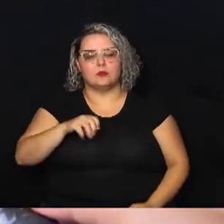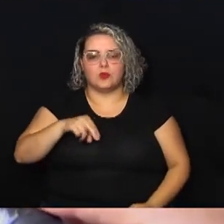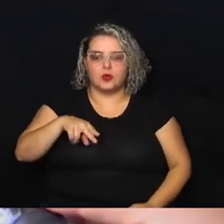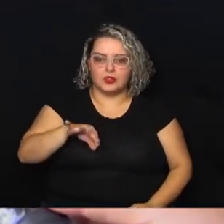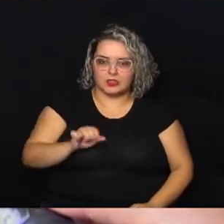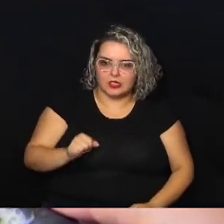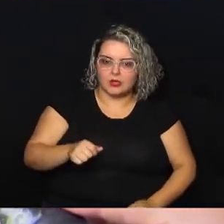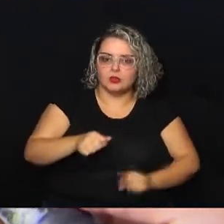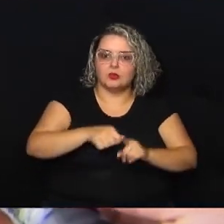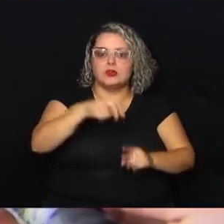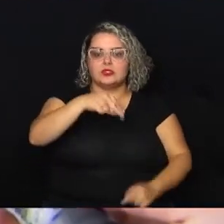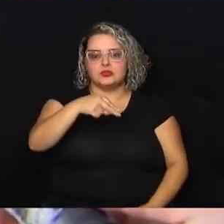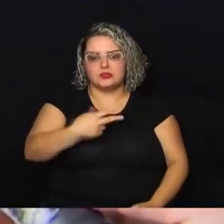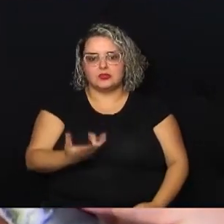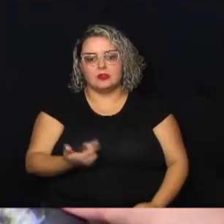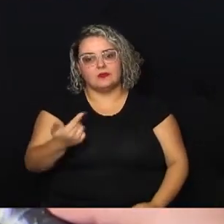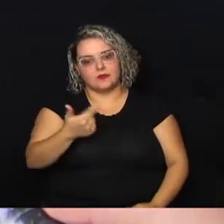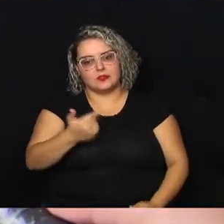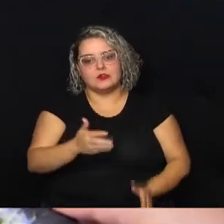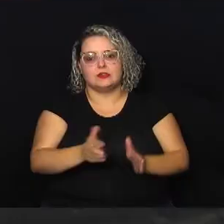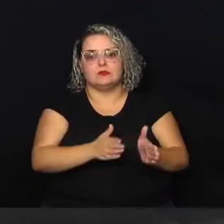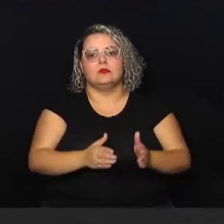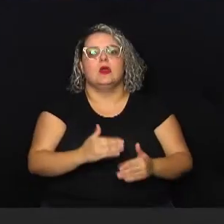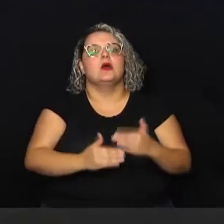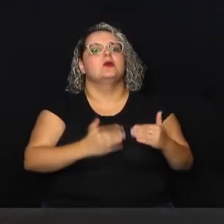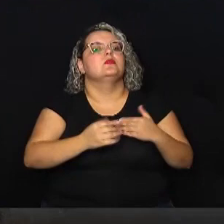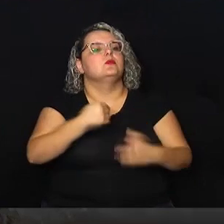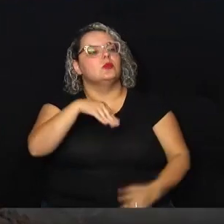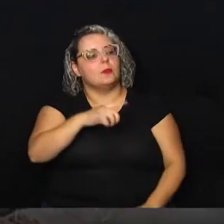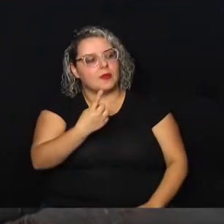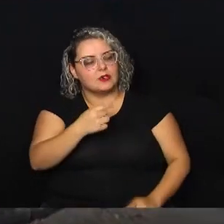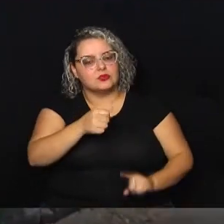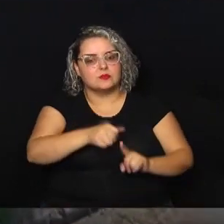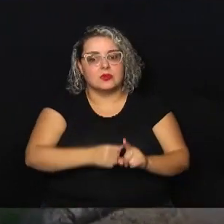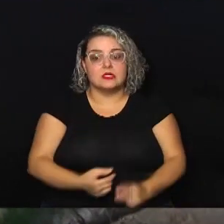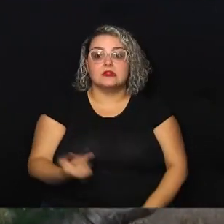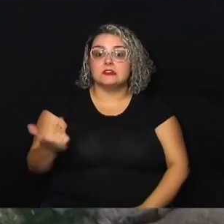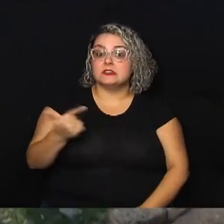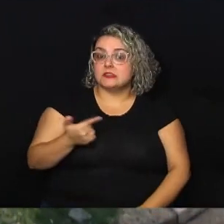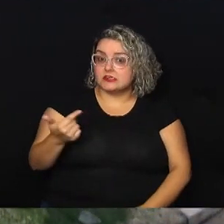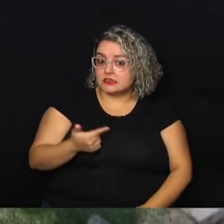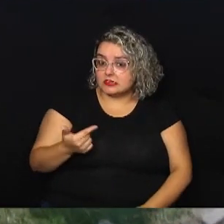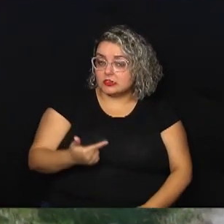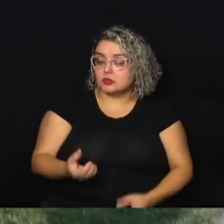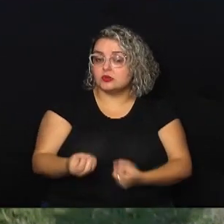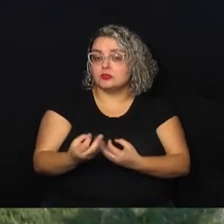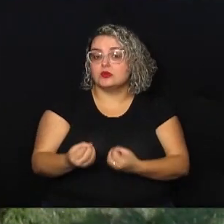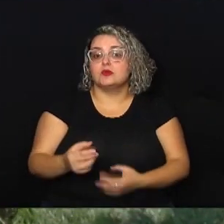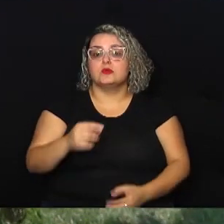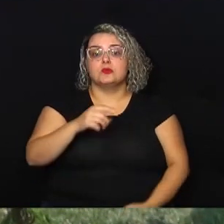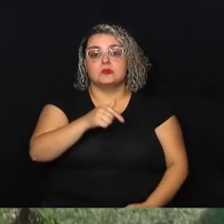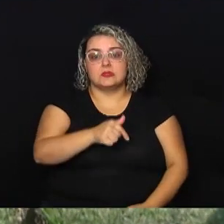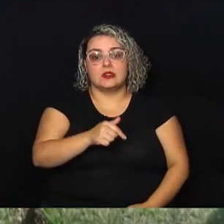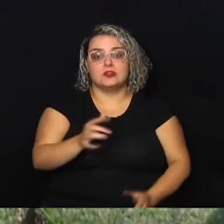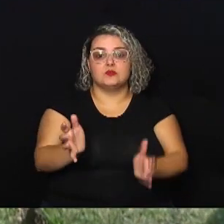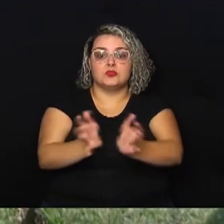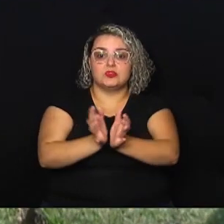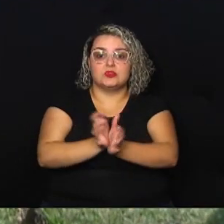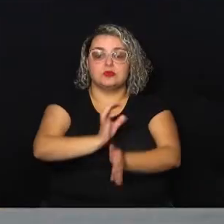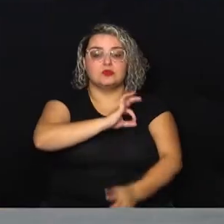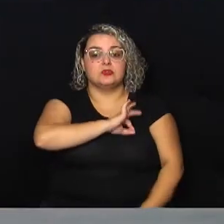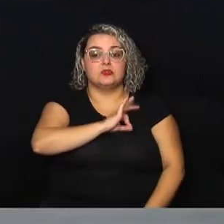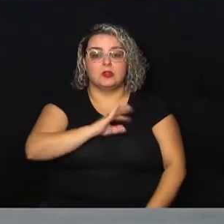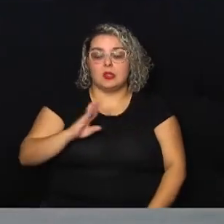lugar e por conta disso eu desenvolvi por mais um mês. Segundo dados do 7º Distrito Policial, localizado em